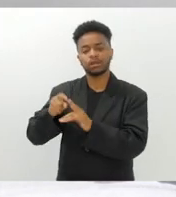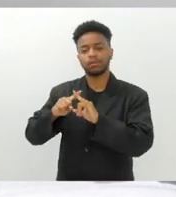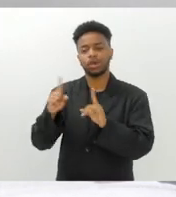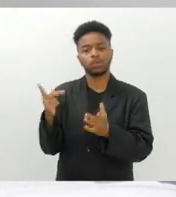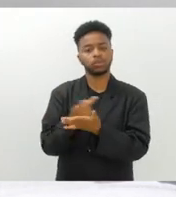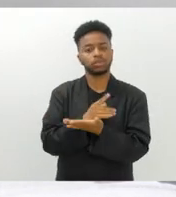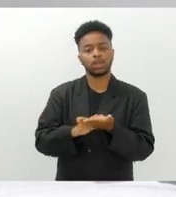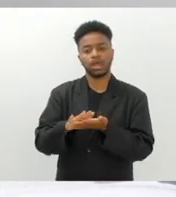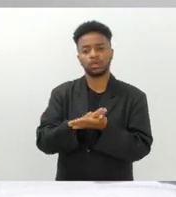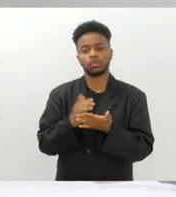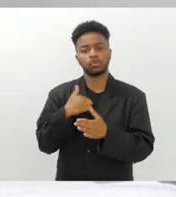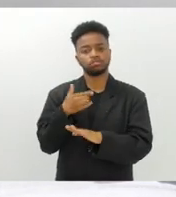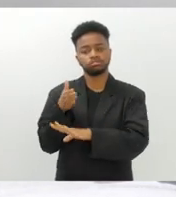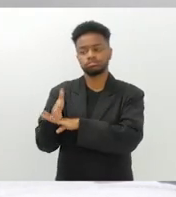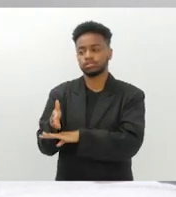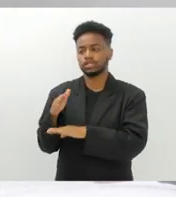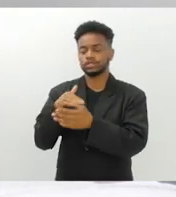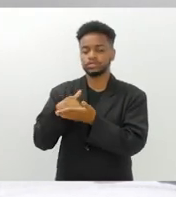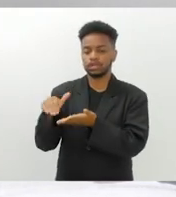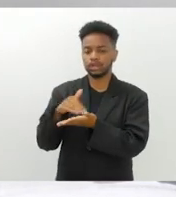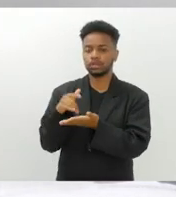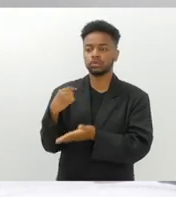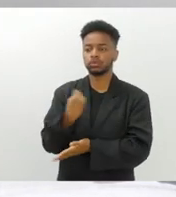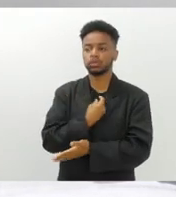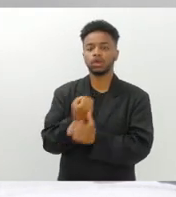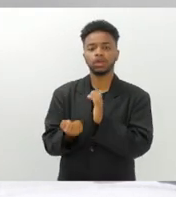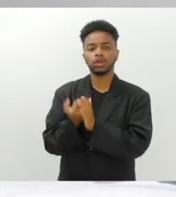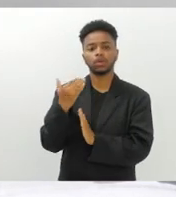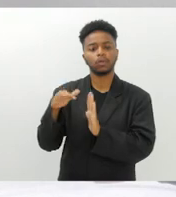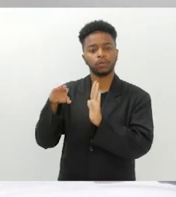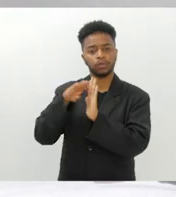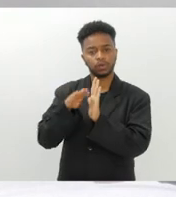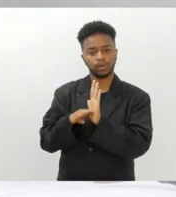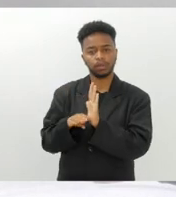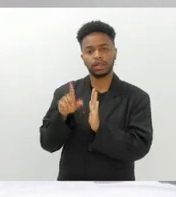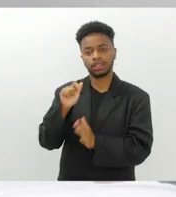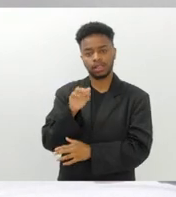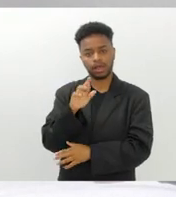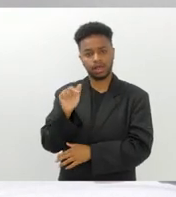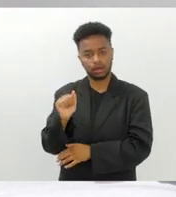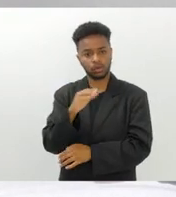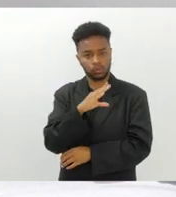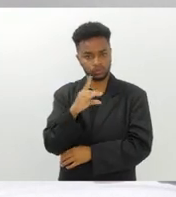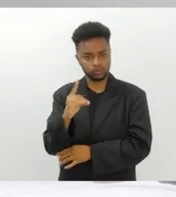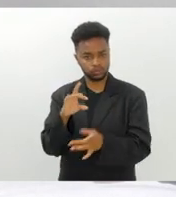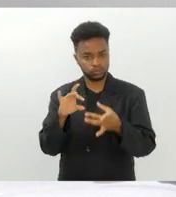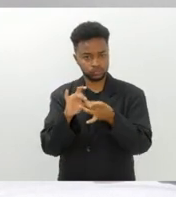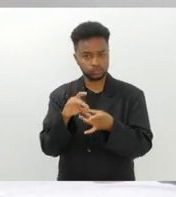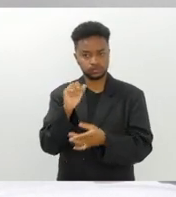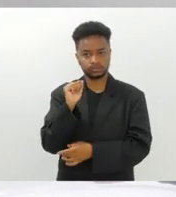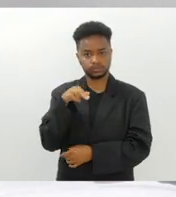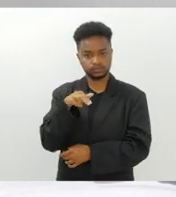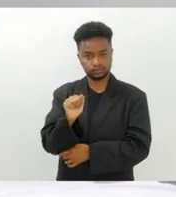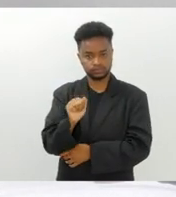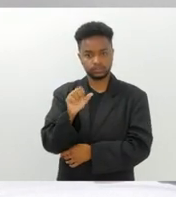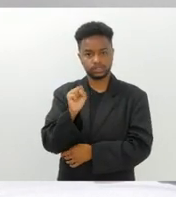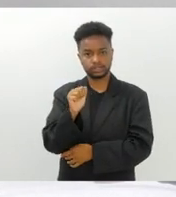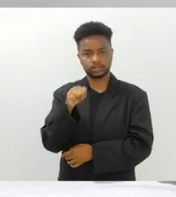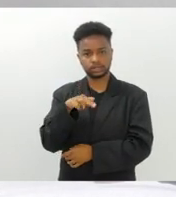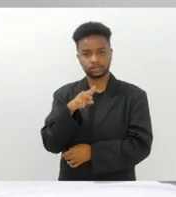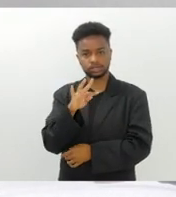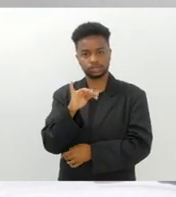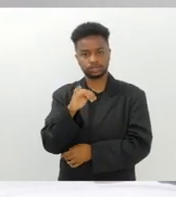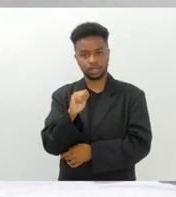eu fui para a secretaria e a gente criou um programa, até a Lara foi uma das coordenadoras, junto com a Ana Santiago, que